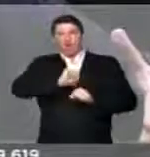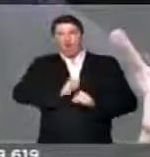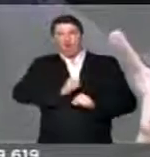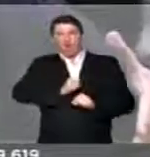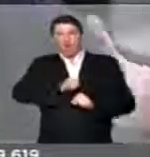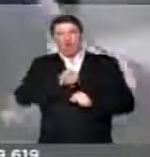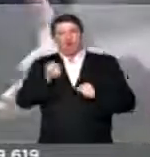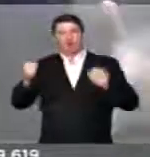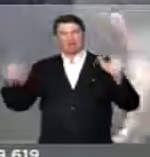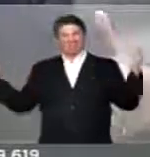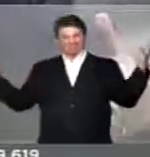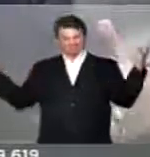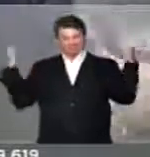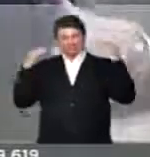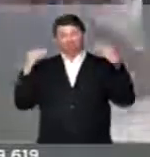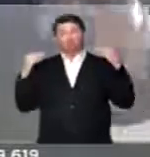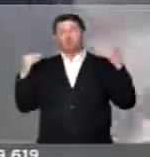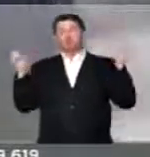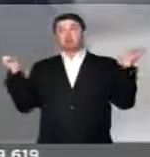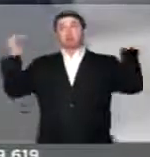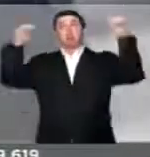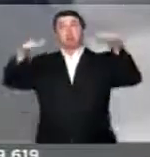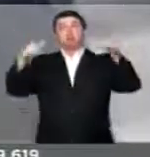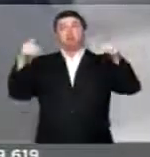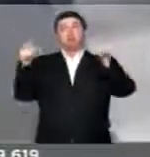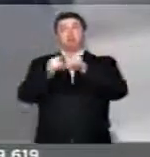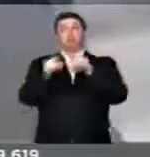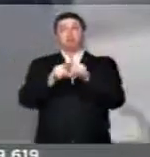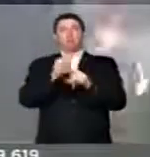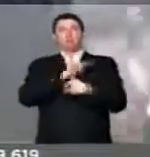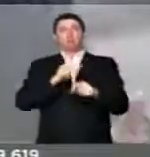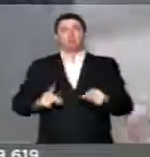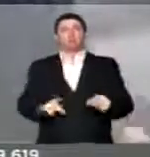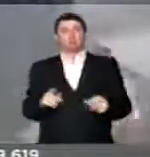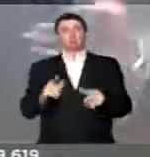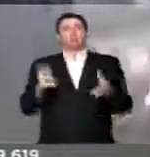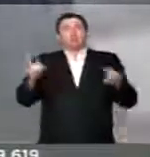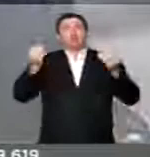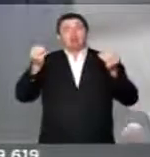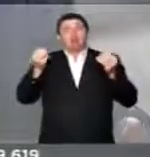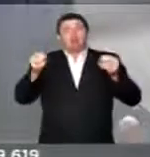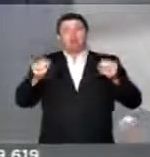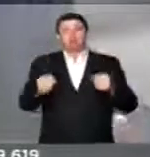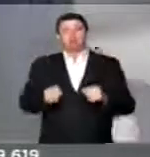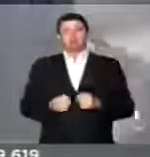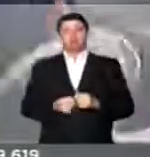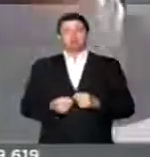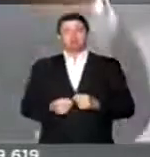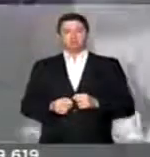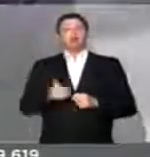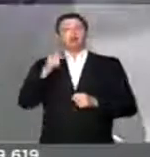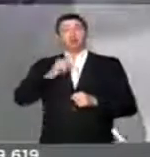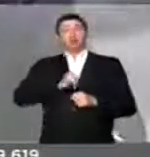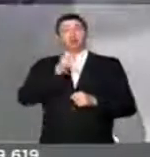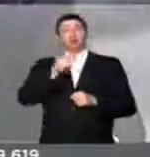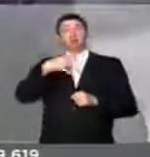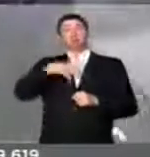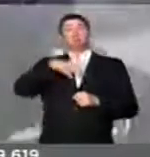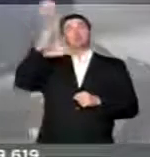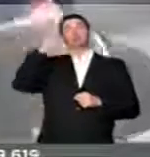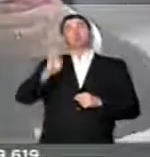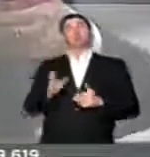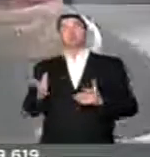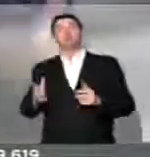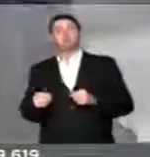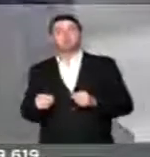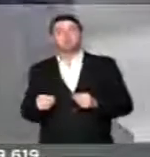ódio em relação ao presidente, pelo que ele fez. Simplesmente deu vazão ao sentimento do Brasil